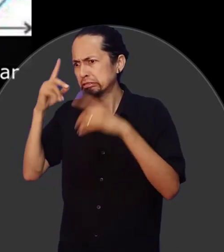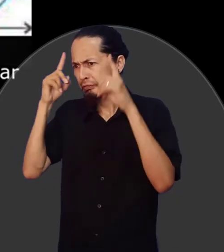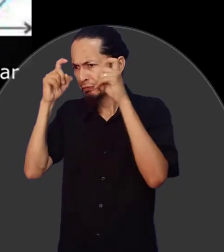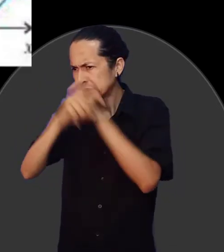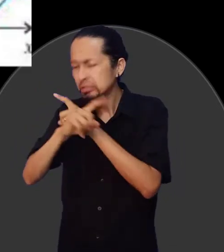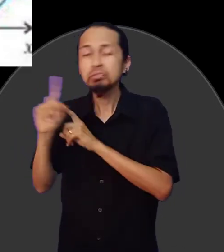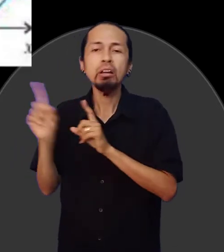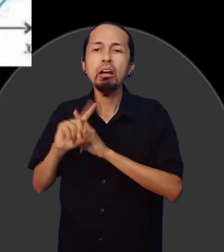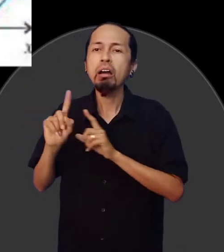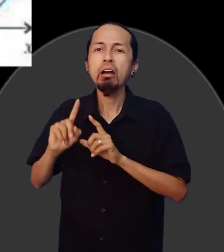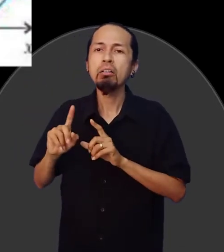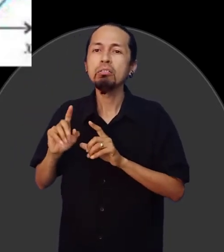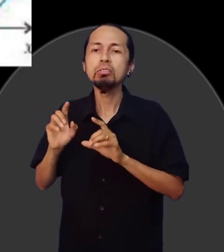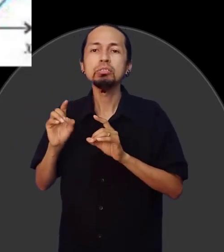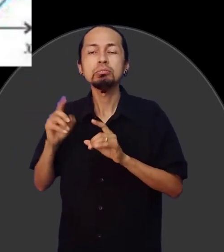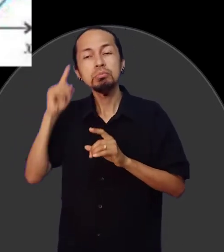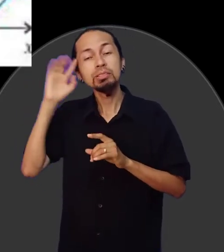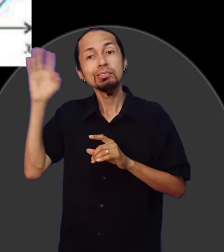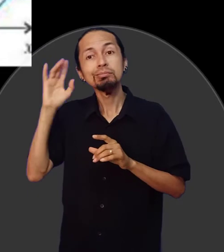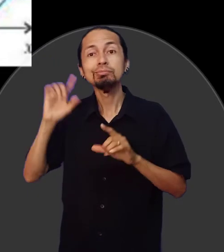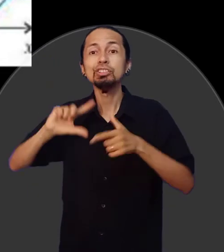geométrica.